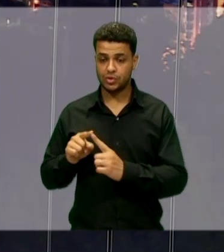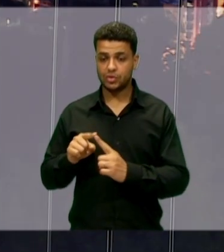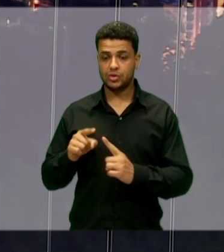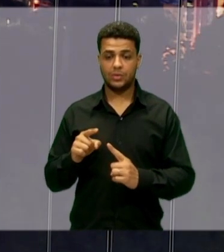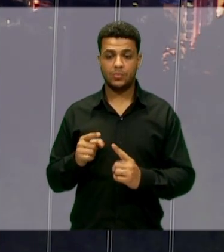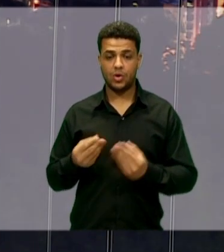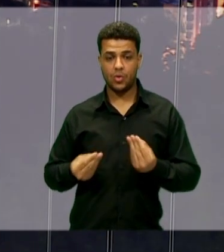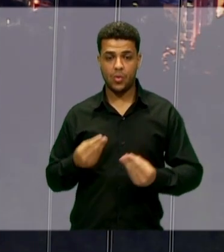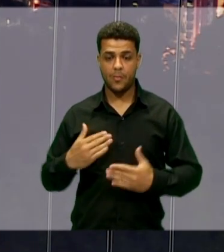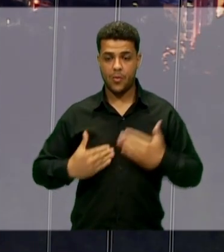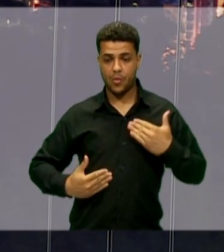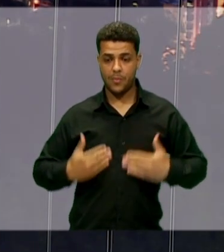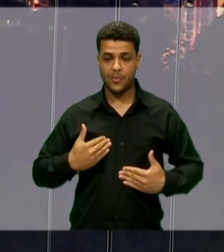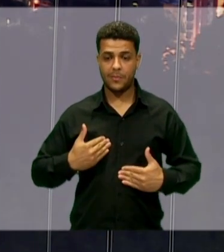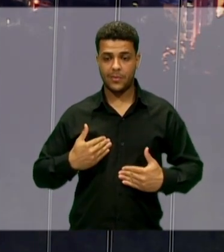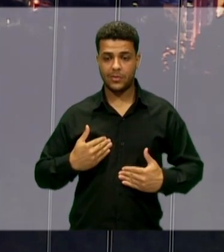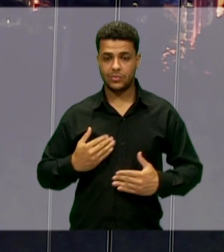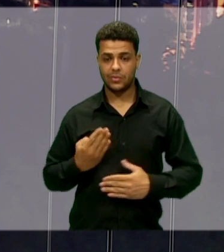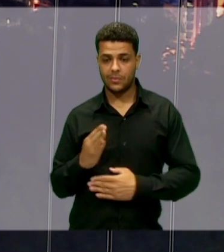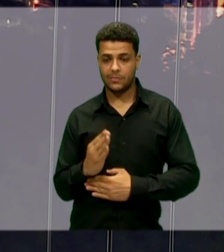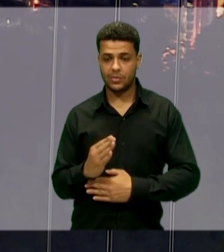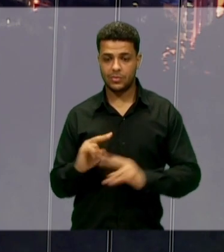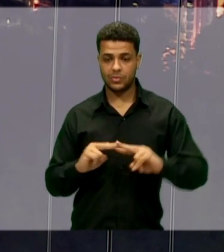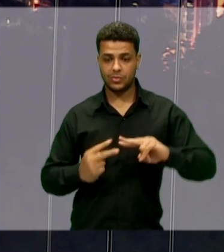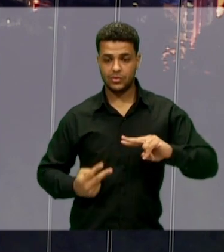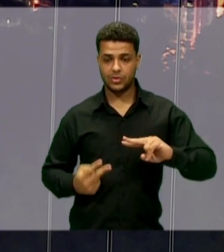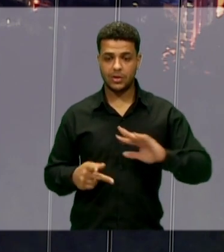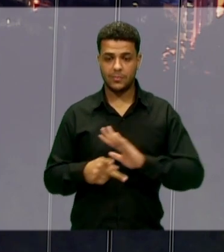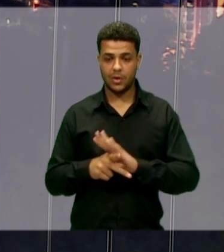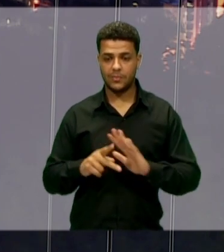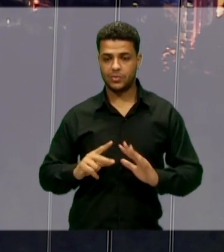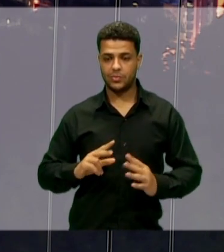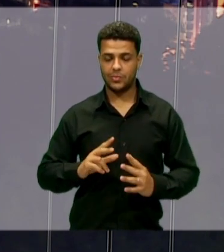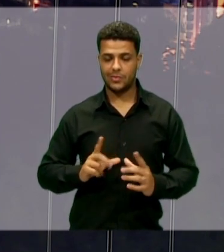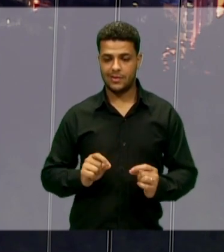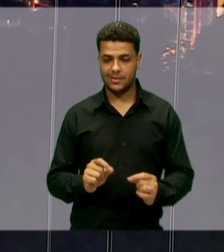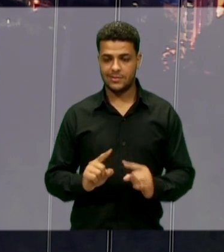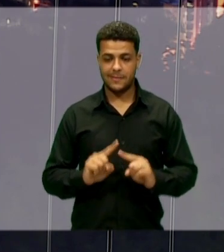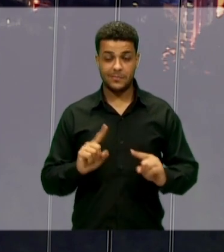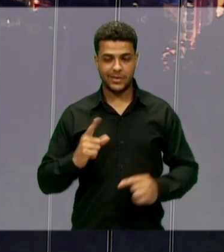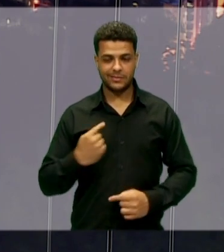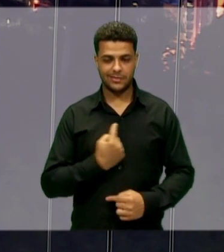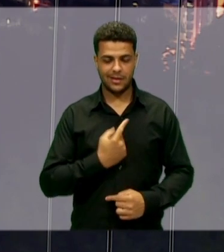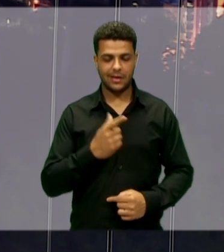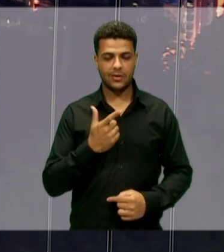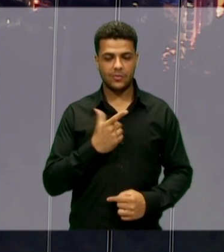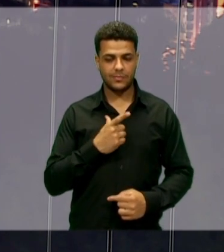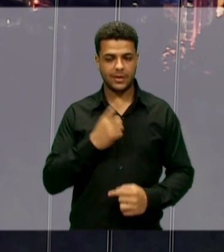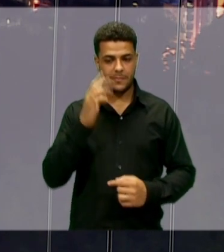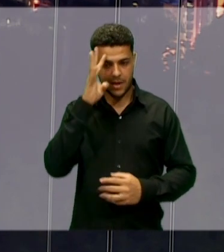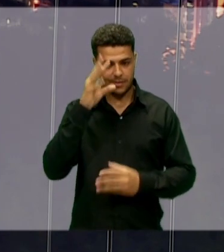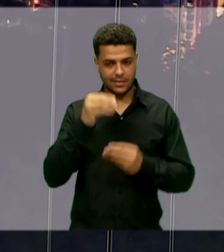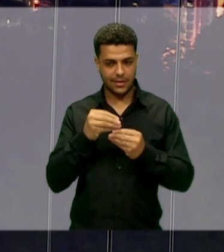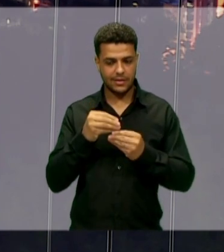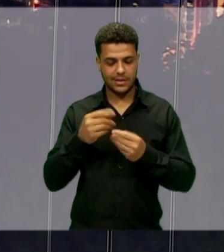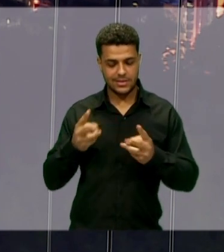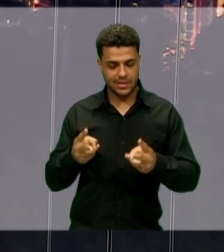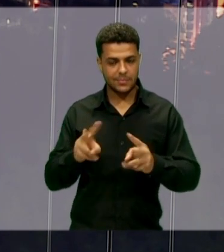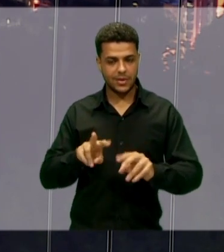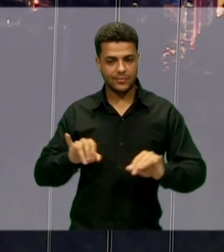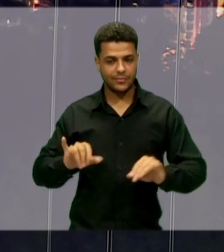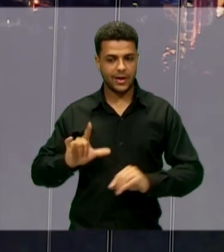do câncer, né? O senhor falou que, então, a gente tem essa noção de que sempre vai